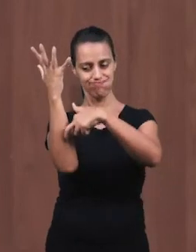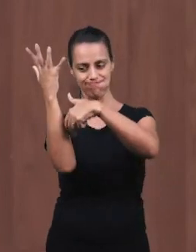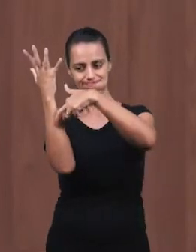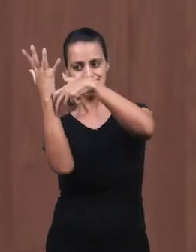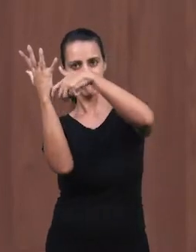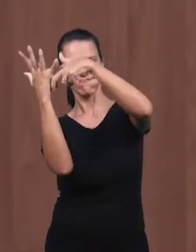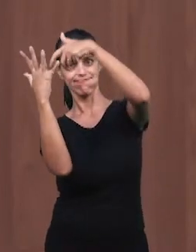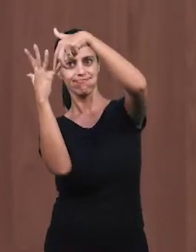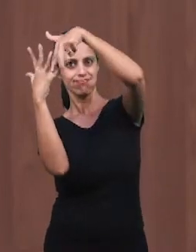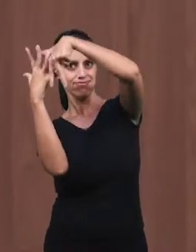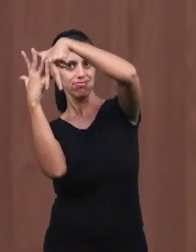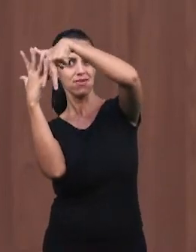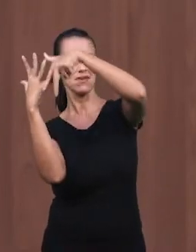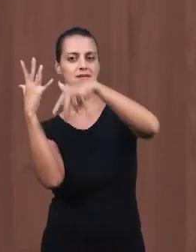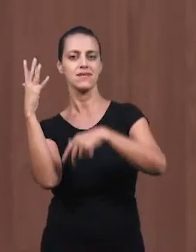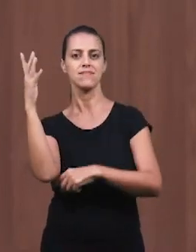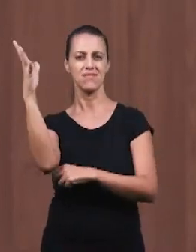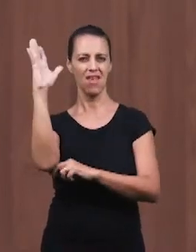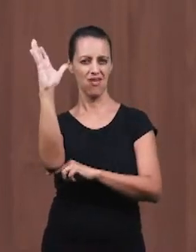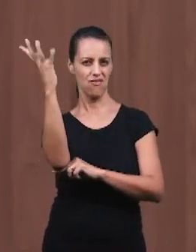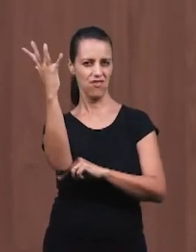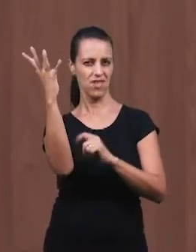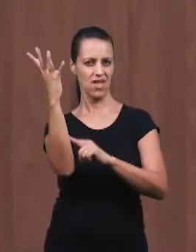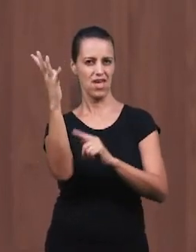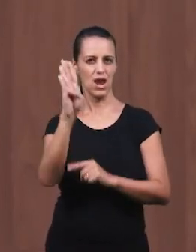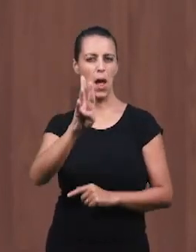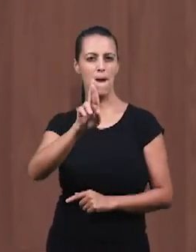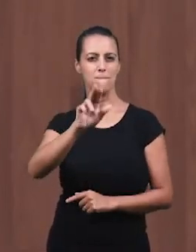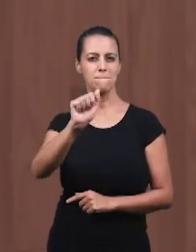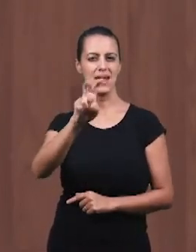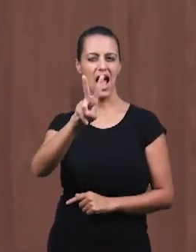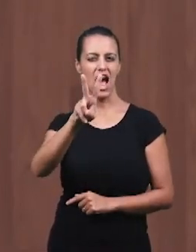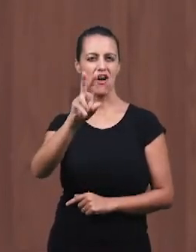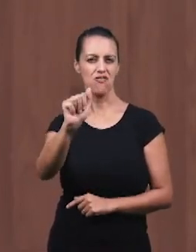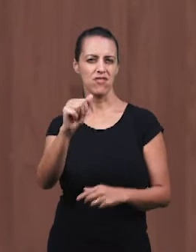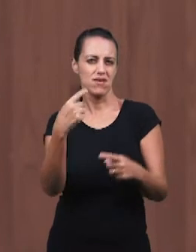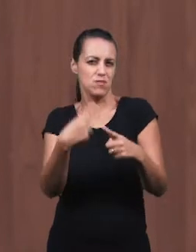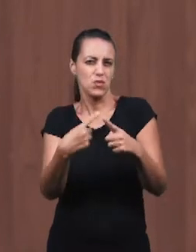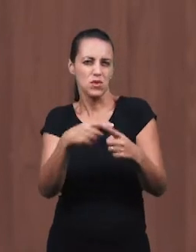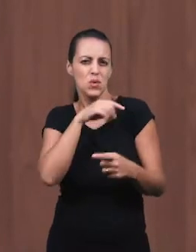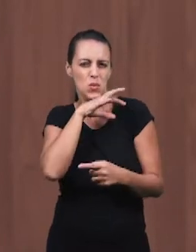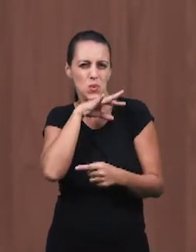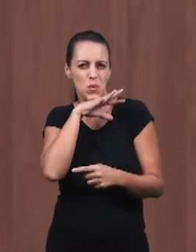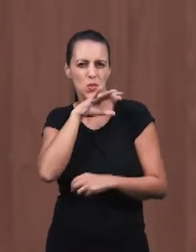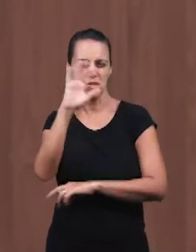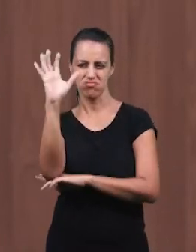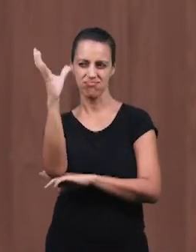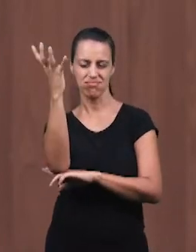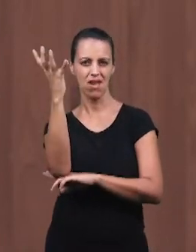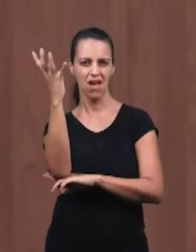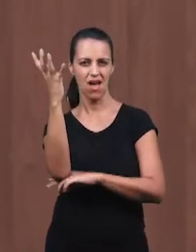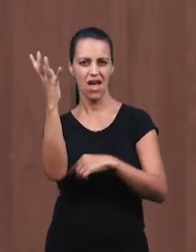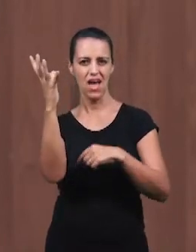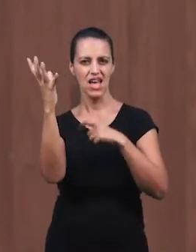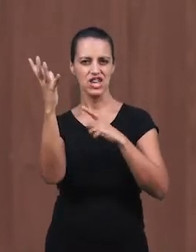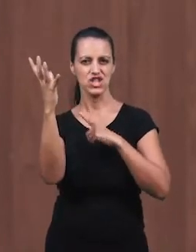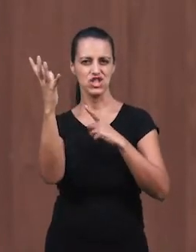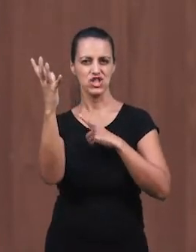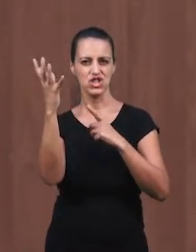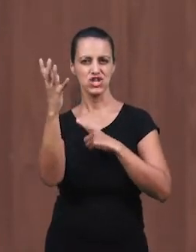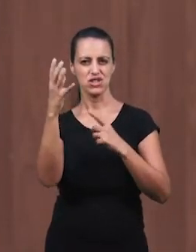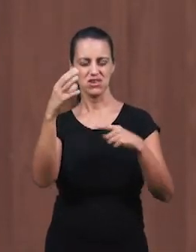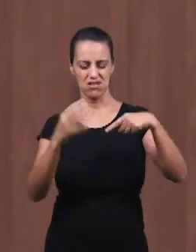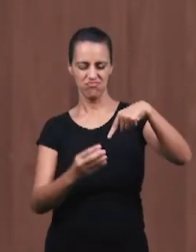àquela figueira. Na verdade, era uma figueira chamada figueira brava, ou sicômoro, né? Era uma figueira cujos